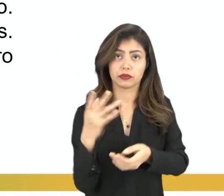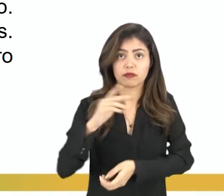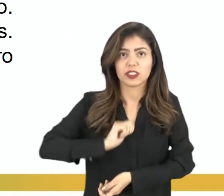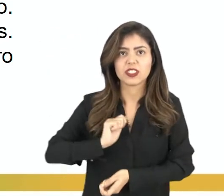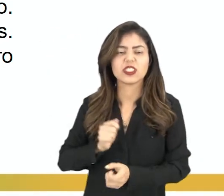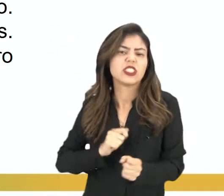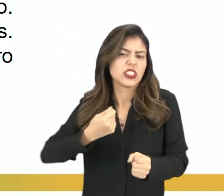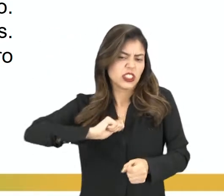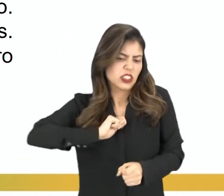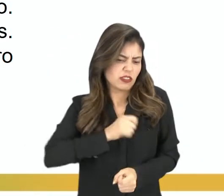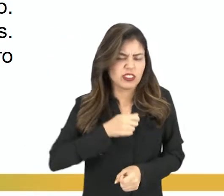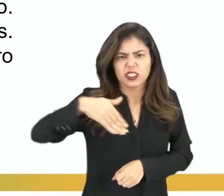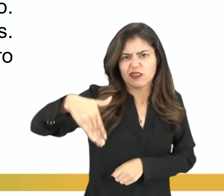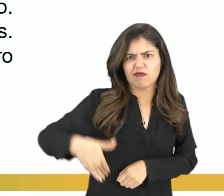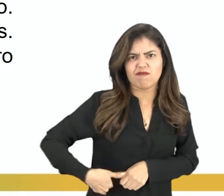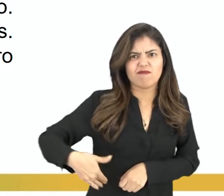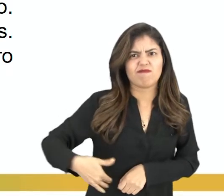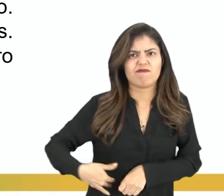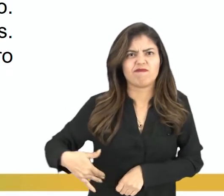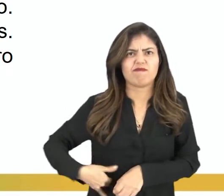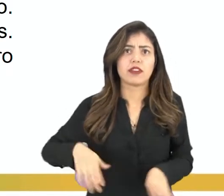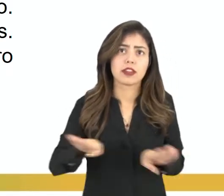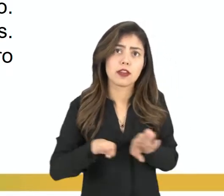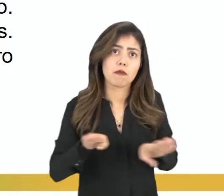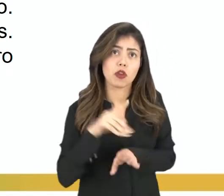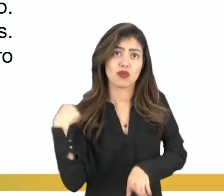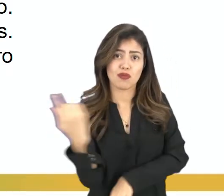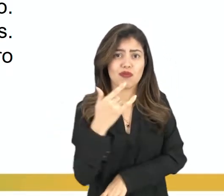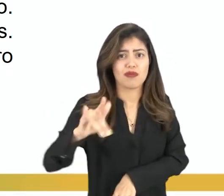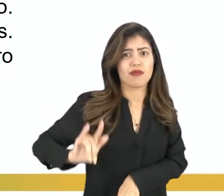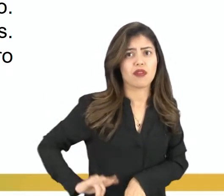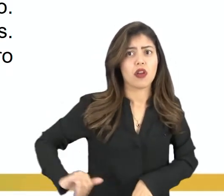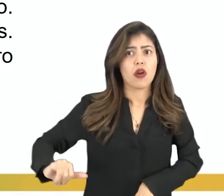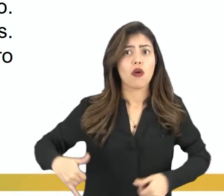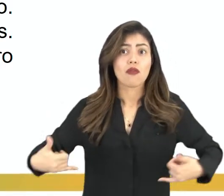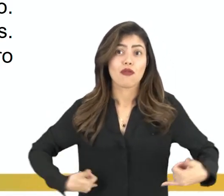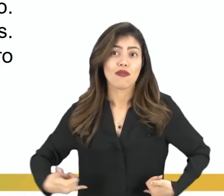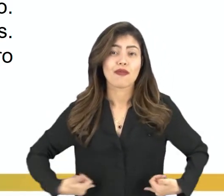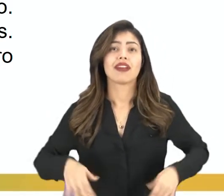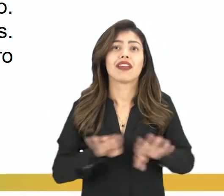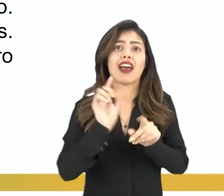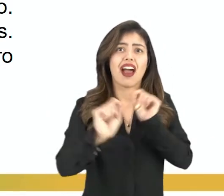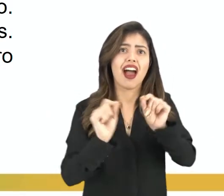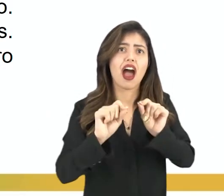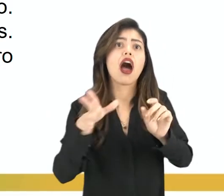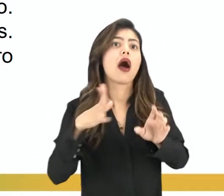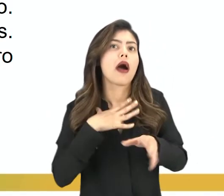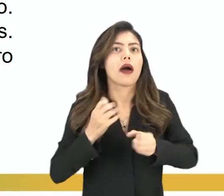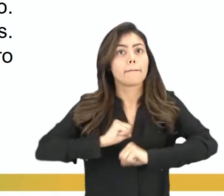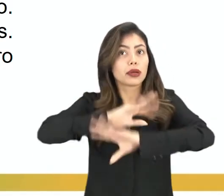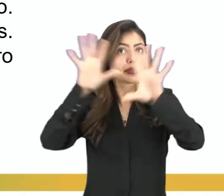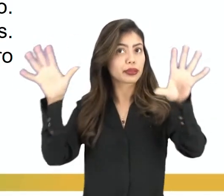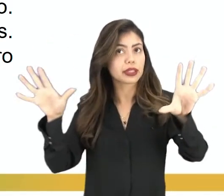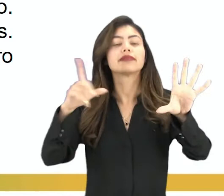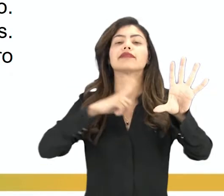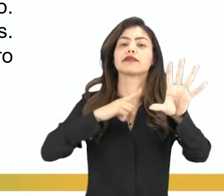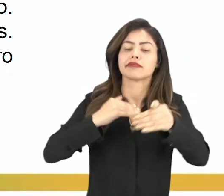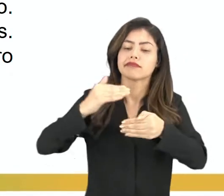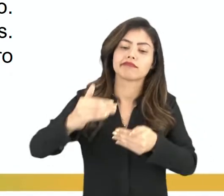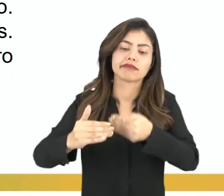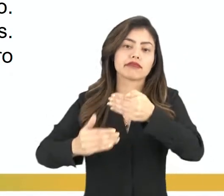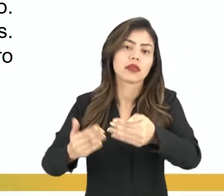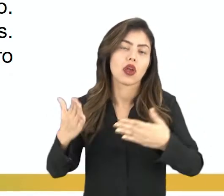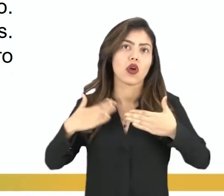os sofrimentos de um povo. Ela pode ser o clamor por esperança de dias melhores. Com isso, ela desperta